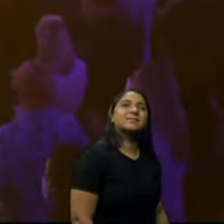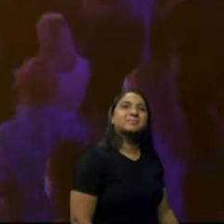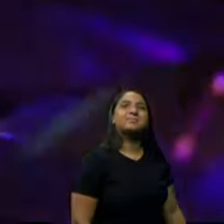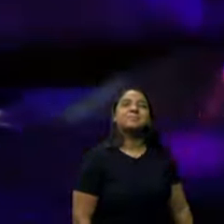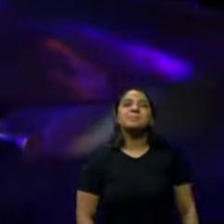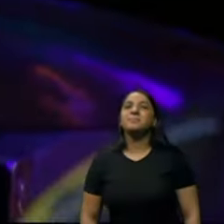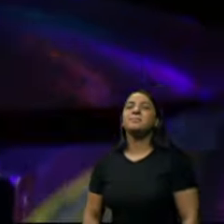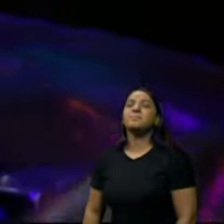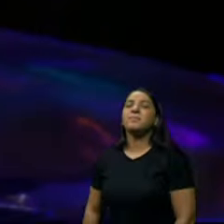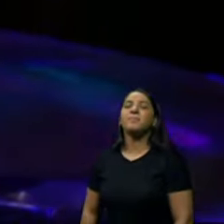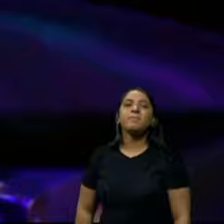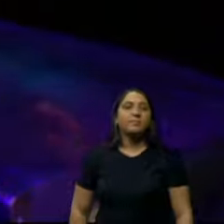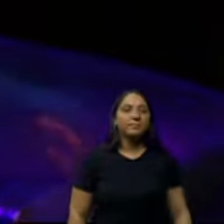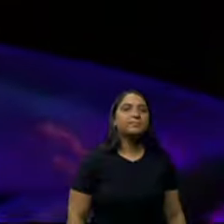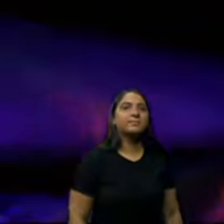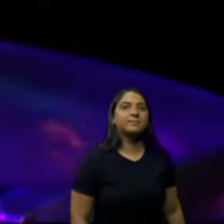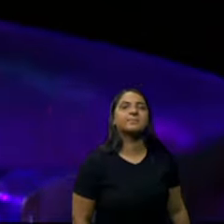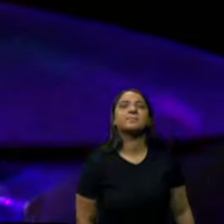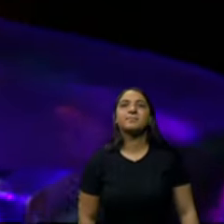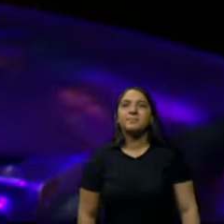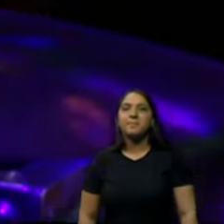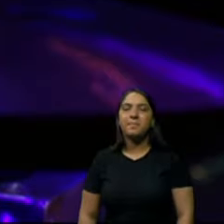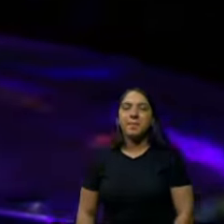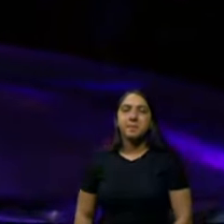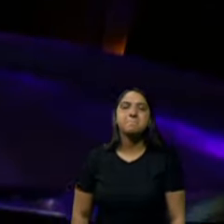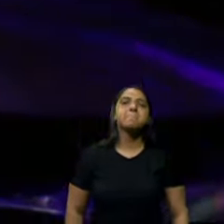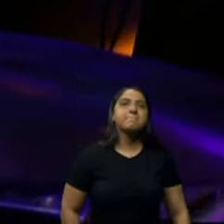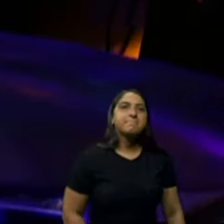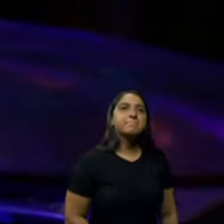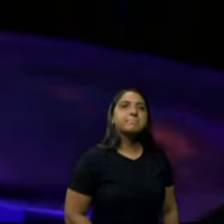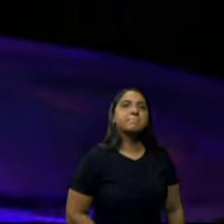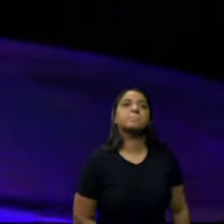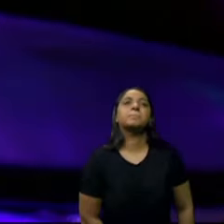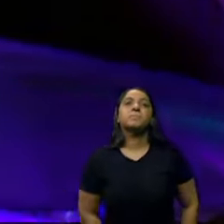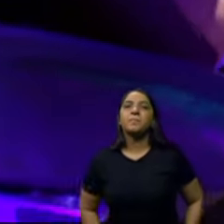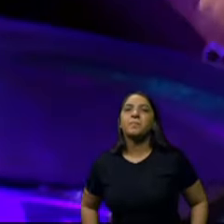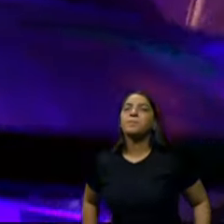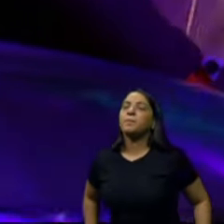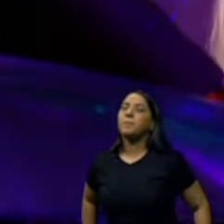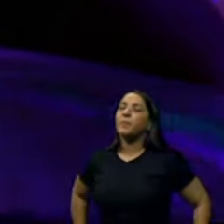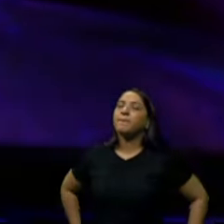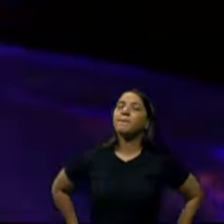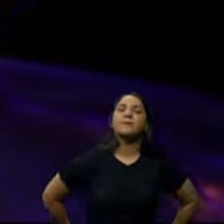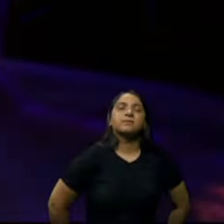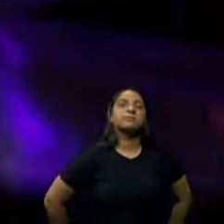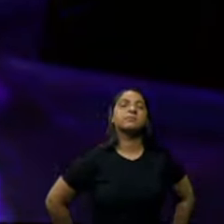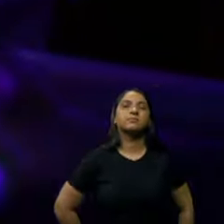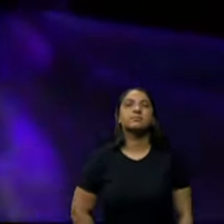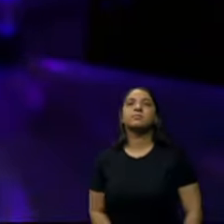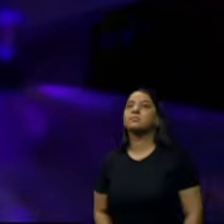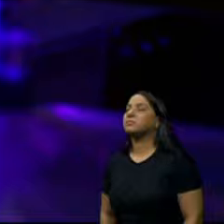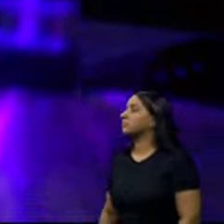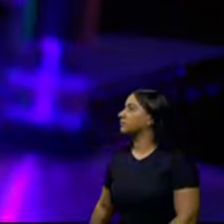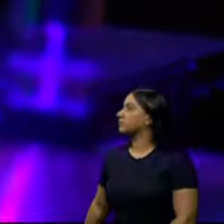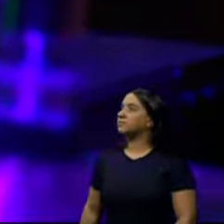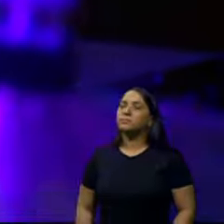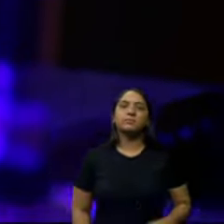E aí E aí E aí